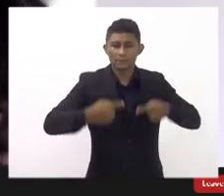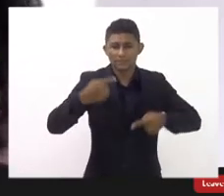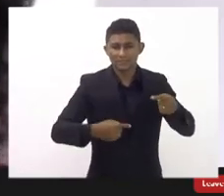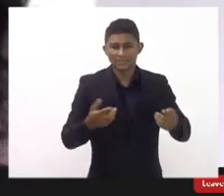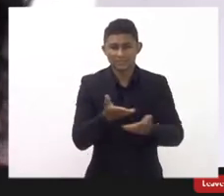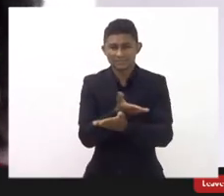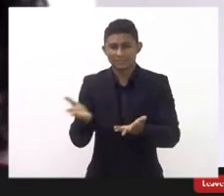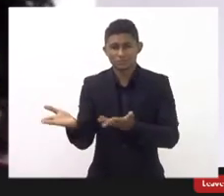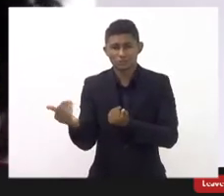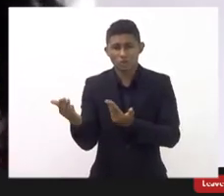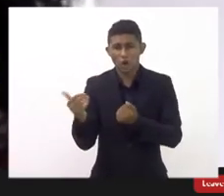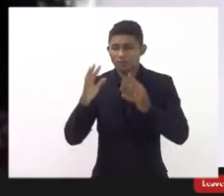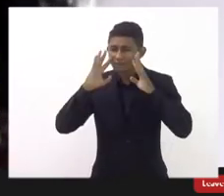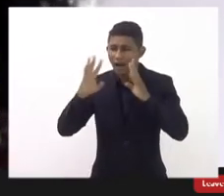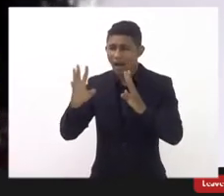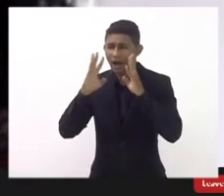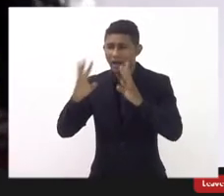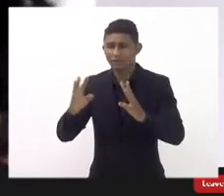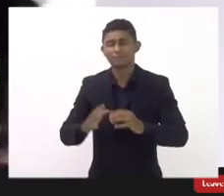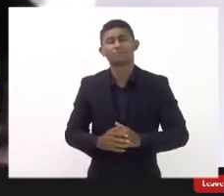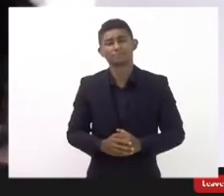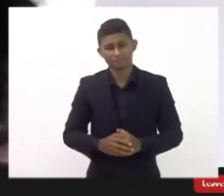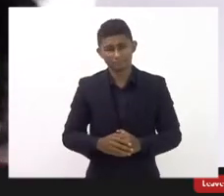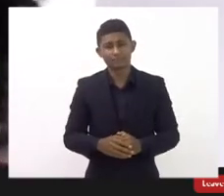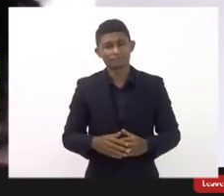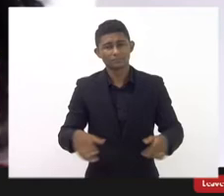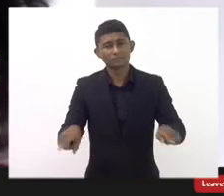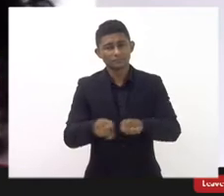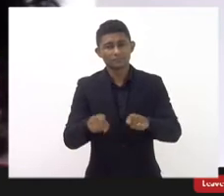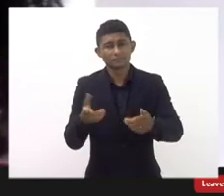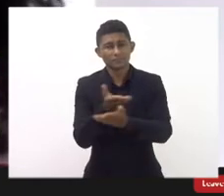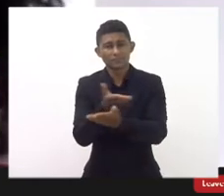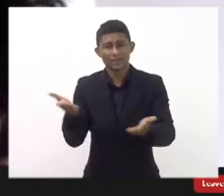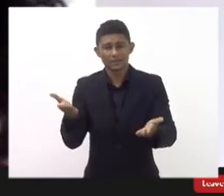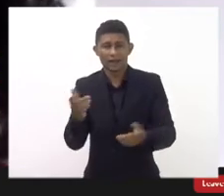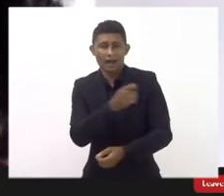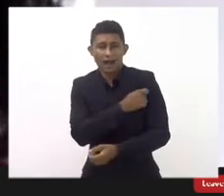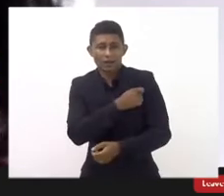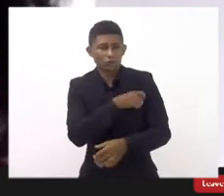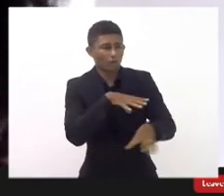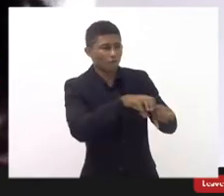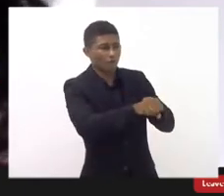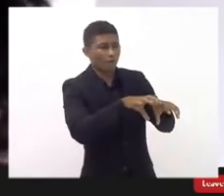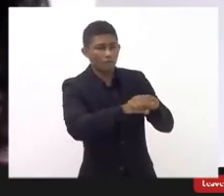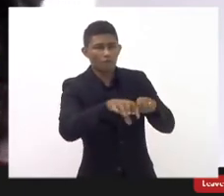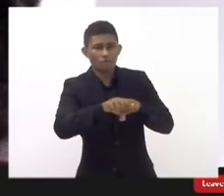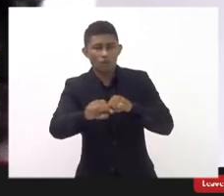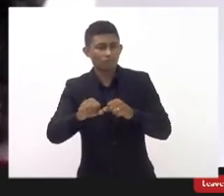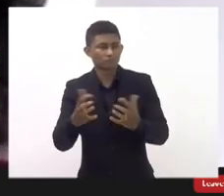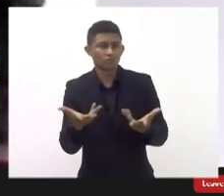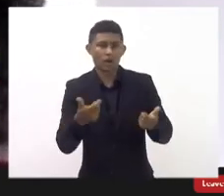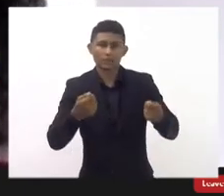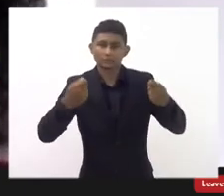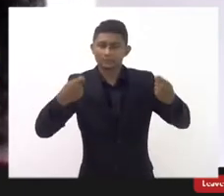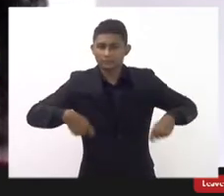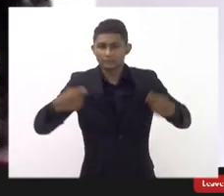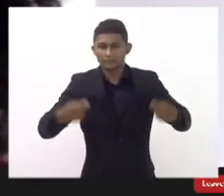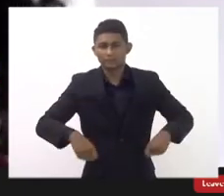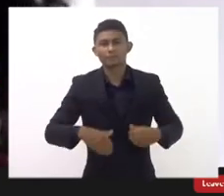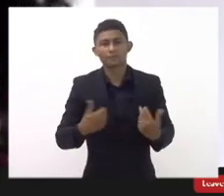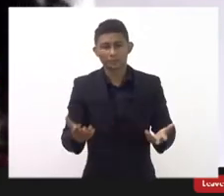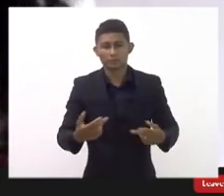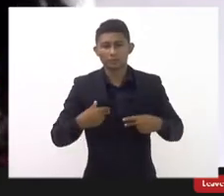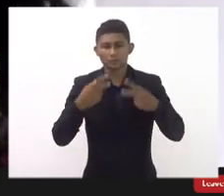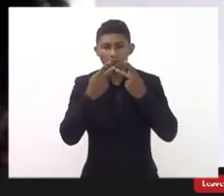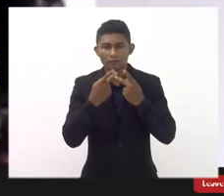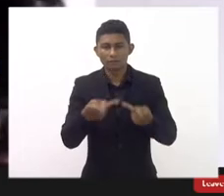juventude no aspecto do trabalho e da qualificação da formação profissional, né? Então, é um pouco esse direcionamento que eu queria